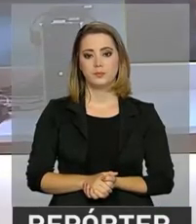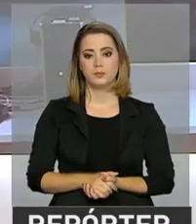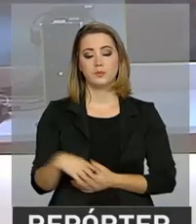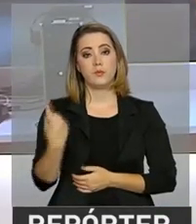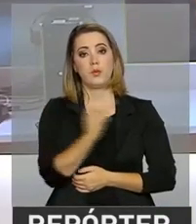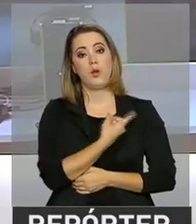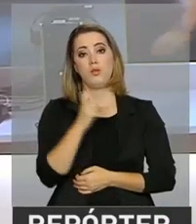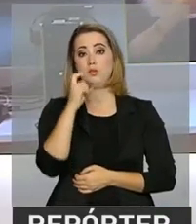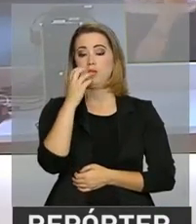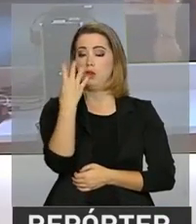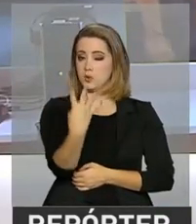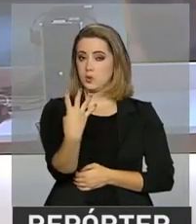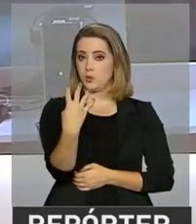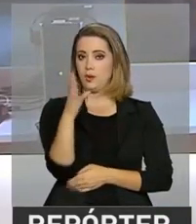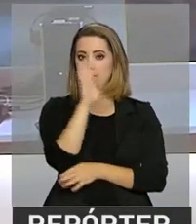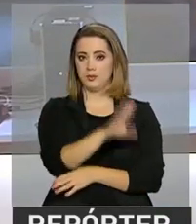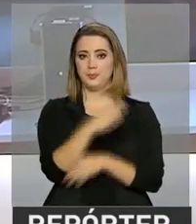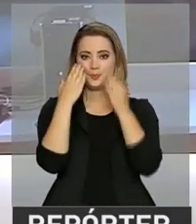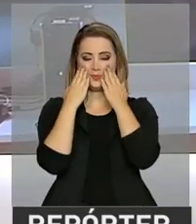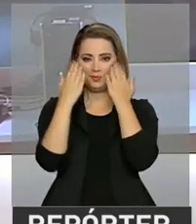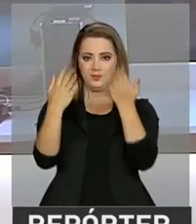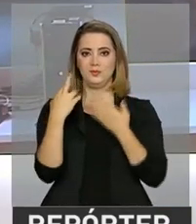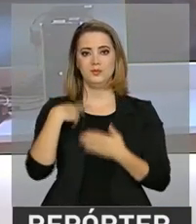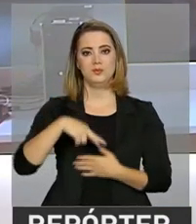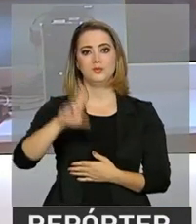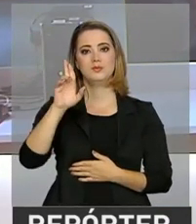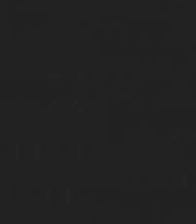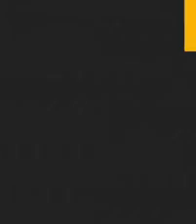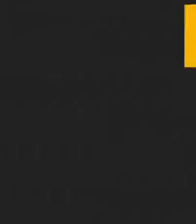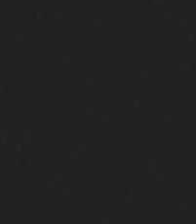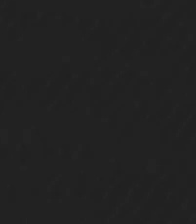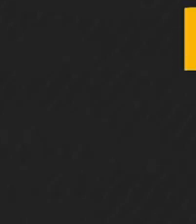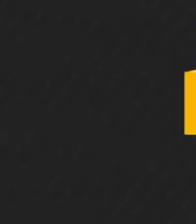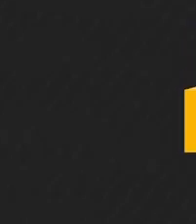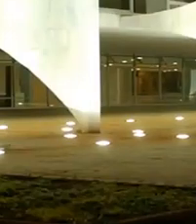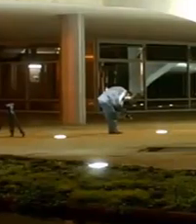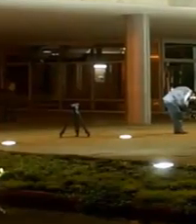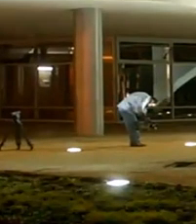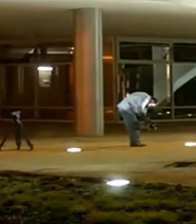nós voltamos às quatro da tarde na próxima edição do repórter dr